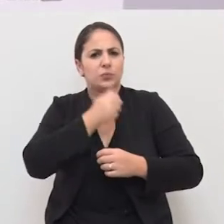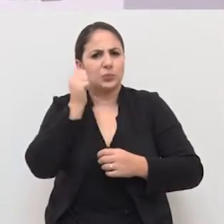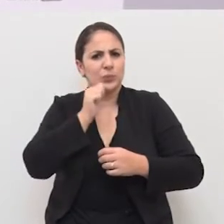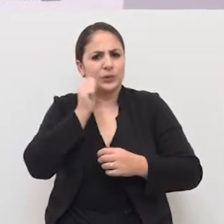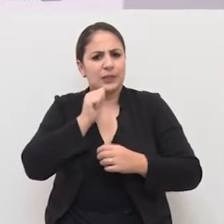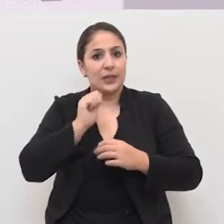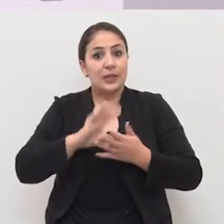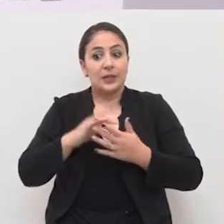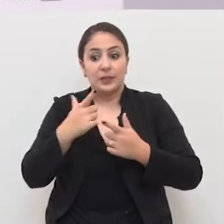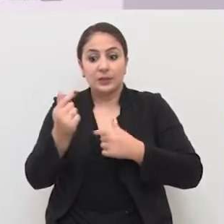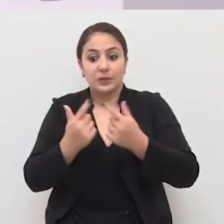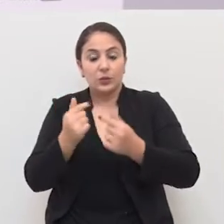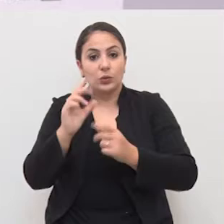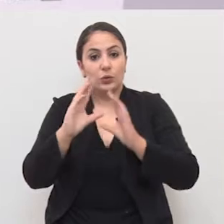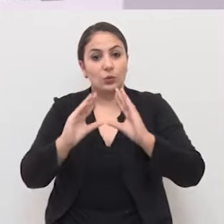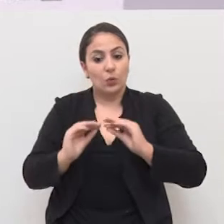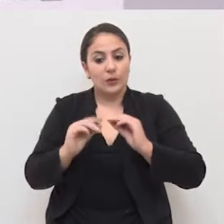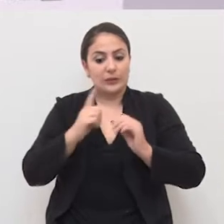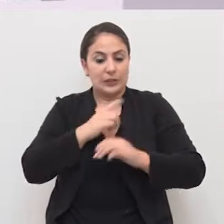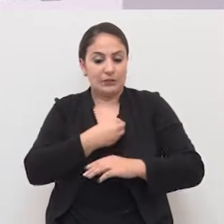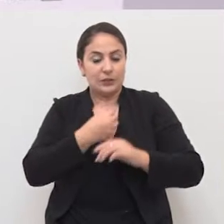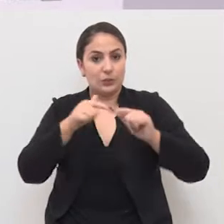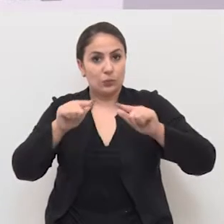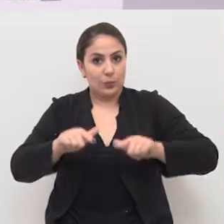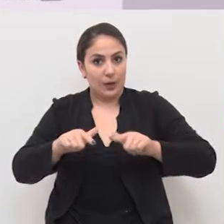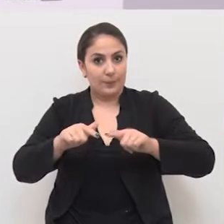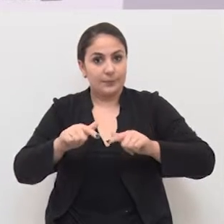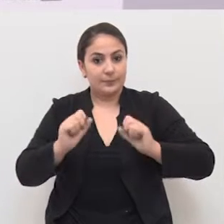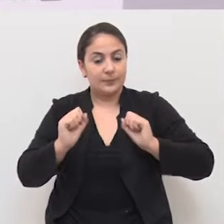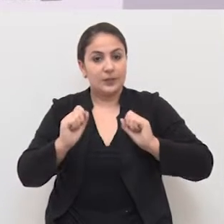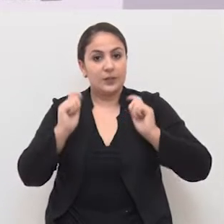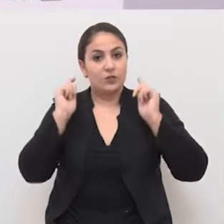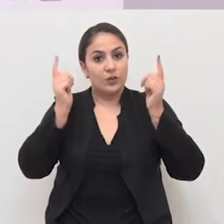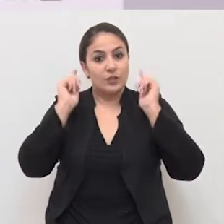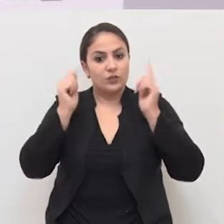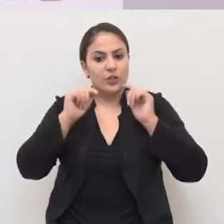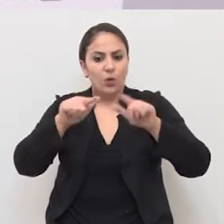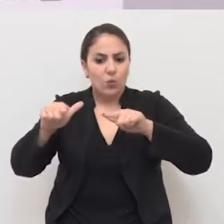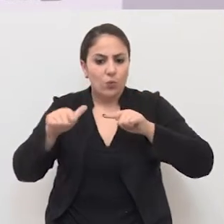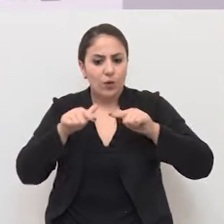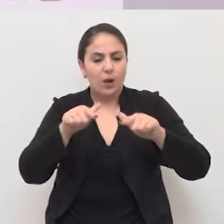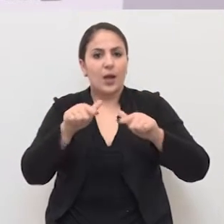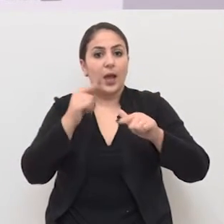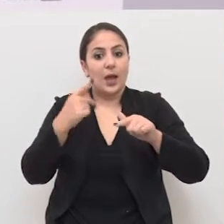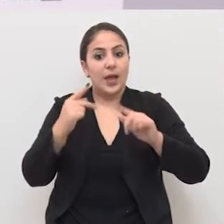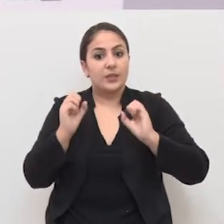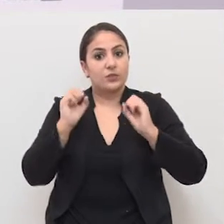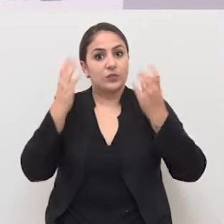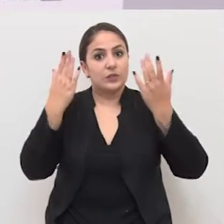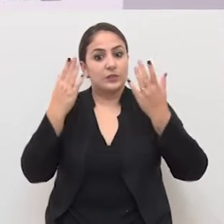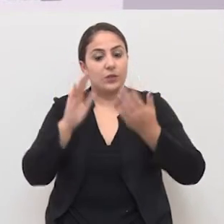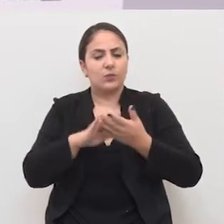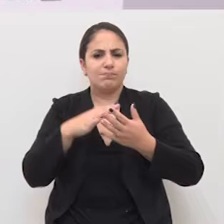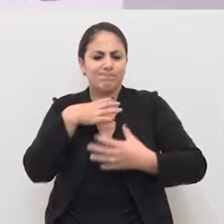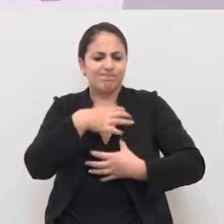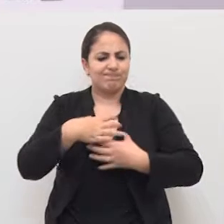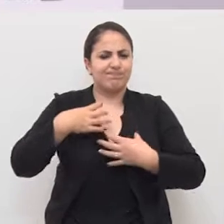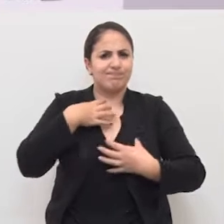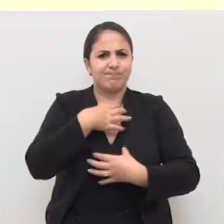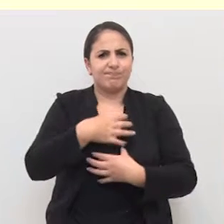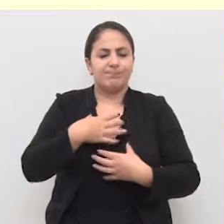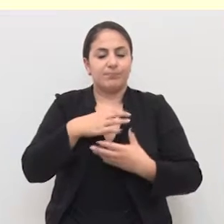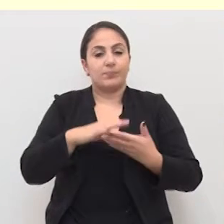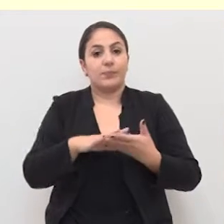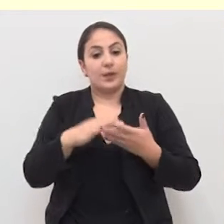que saem à noite, que estão em estabelecimentos para se divertir, em determinados momentos essa diversão passa a ser um